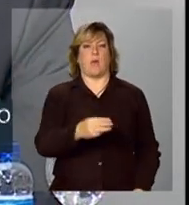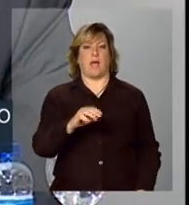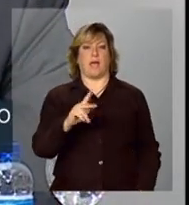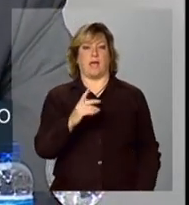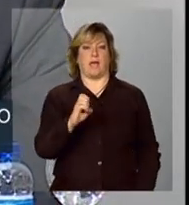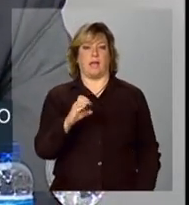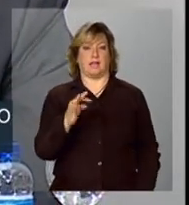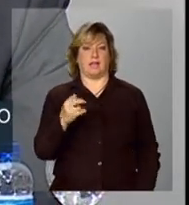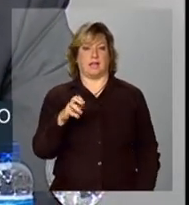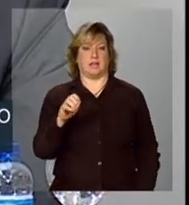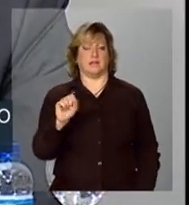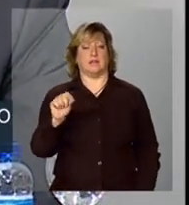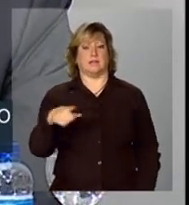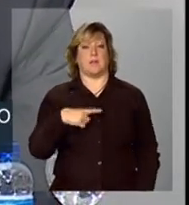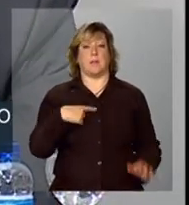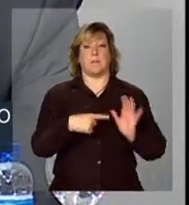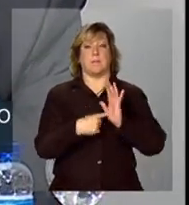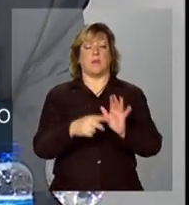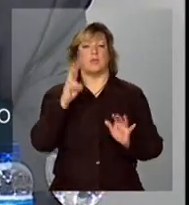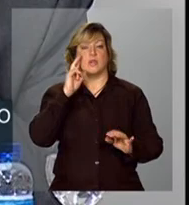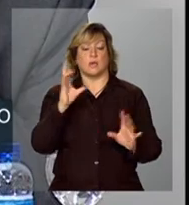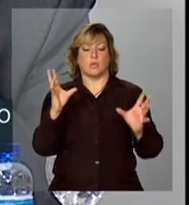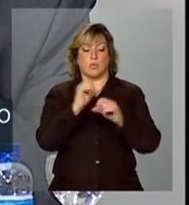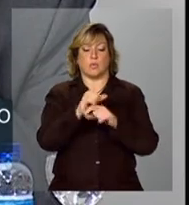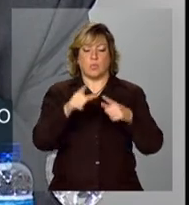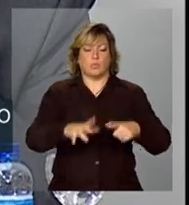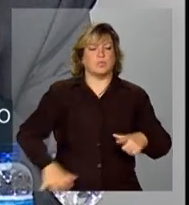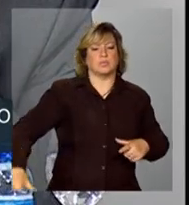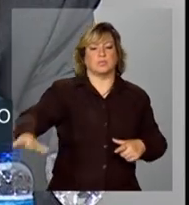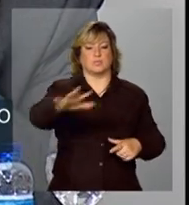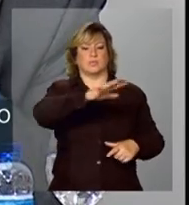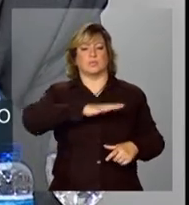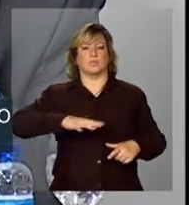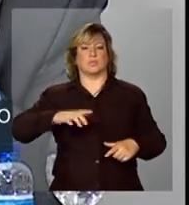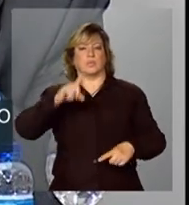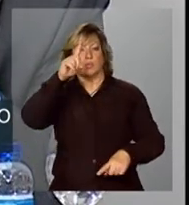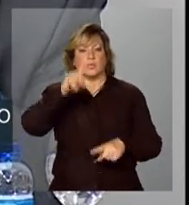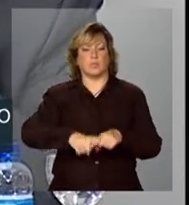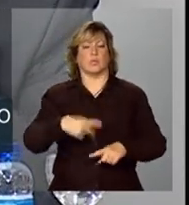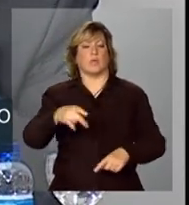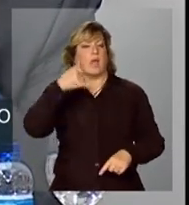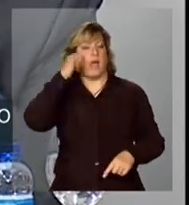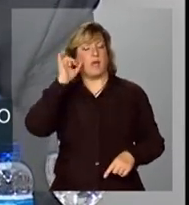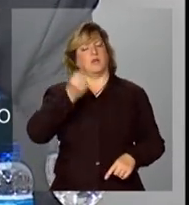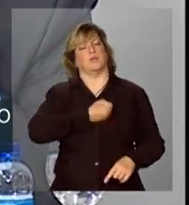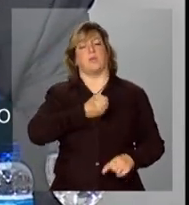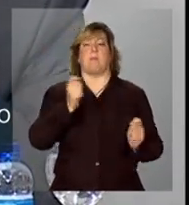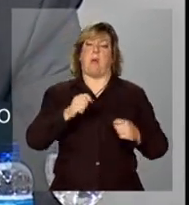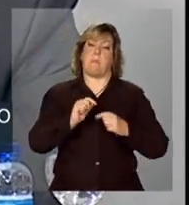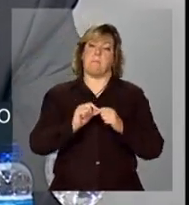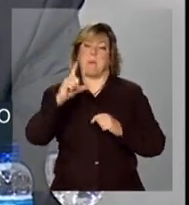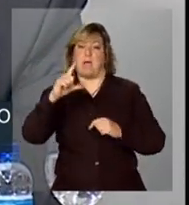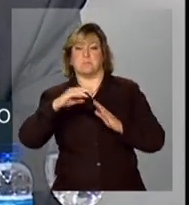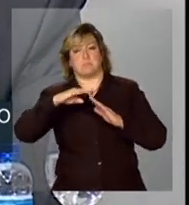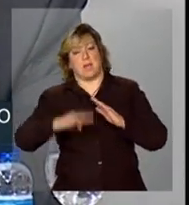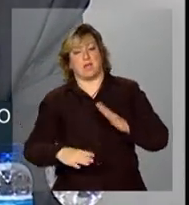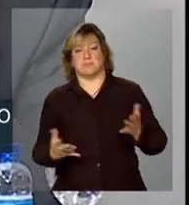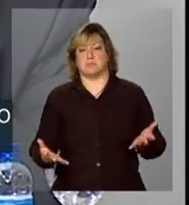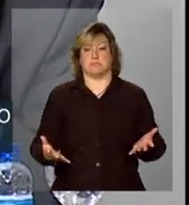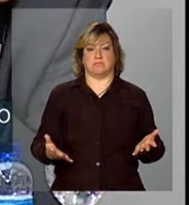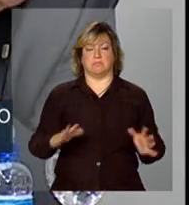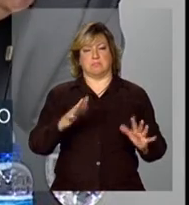se estipula que seja a área total do gado no Brasil, que é um número, gente, pode ser mais ou menos que seja.